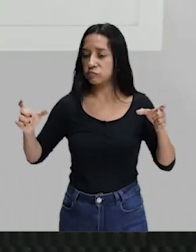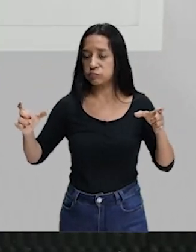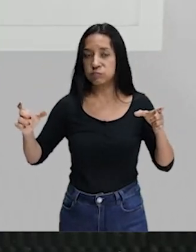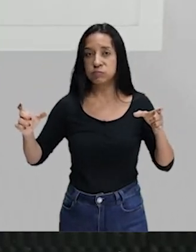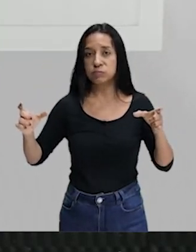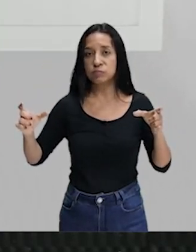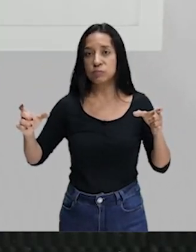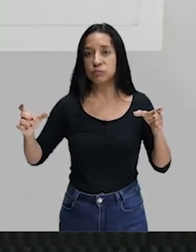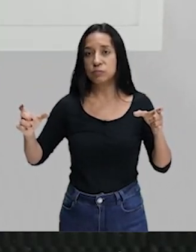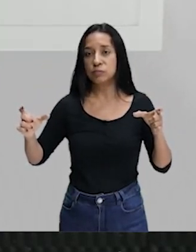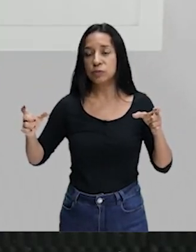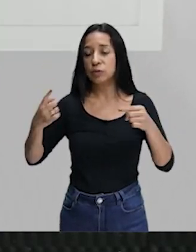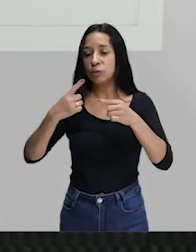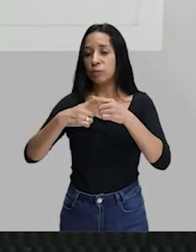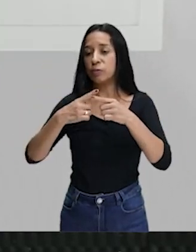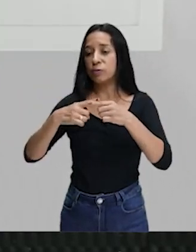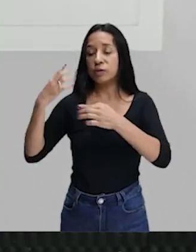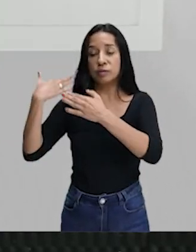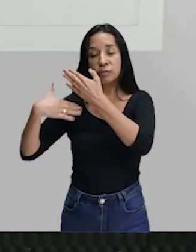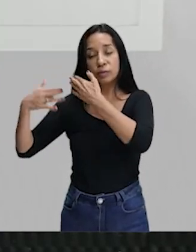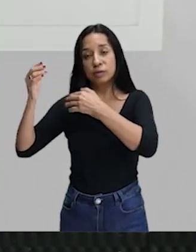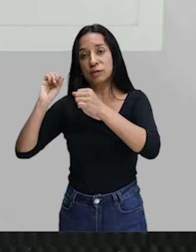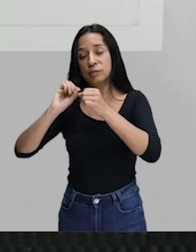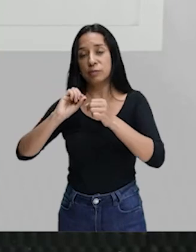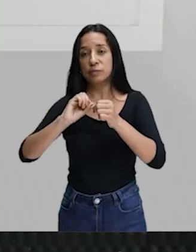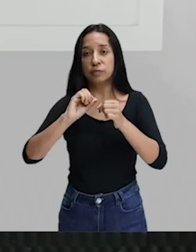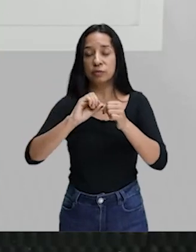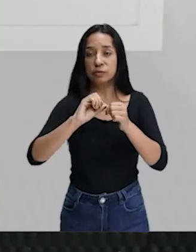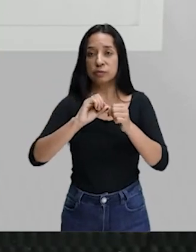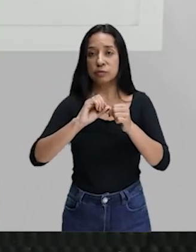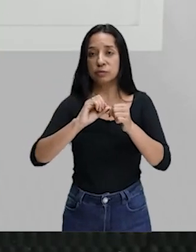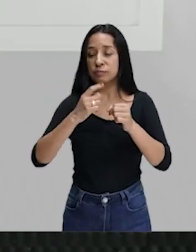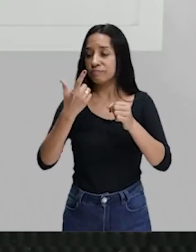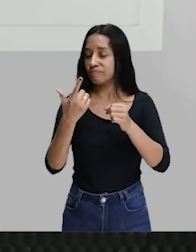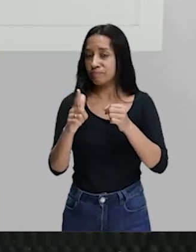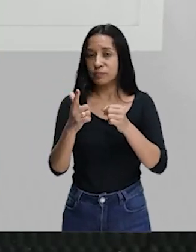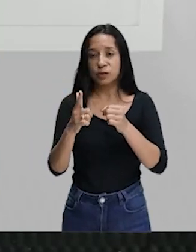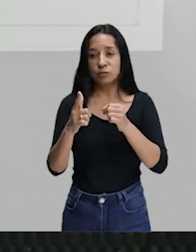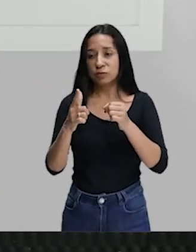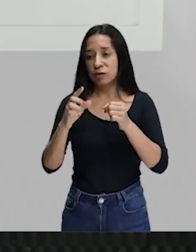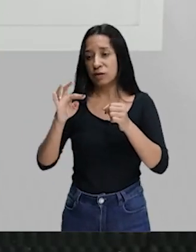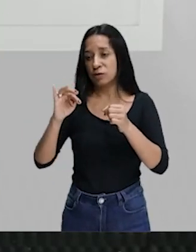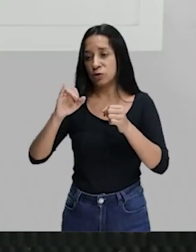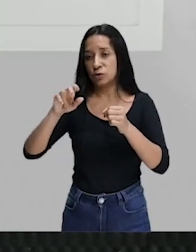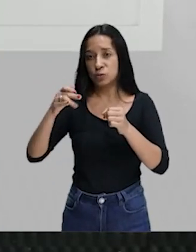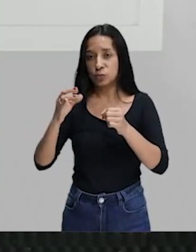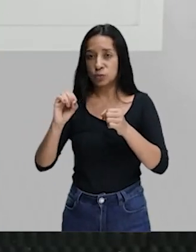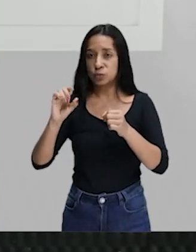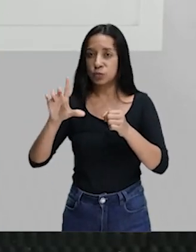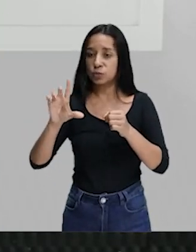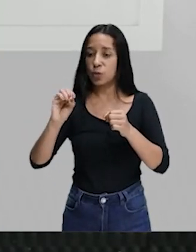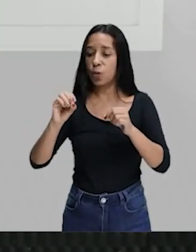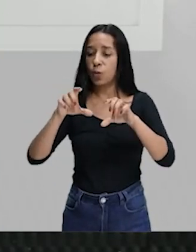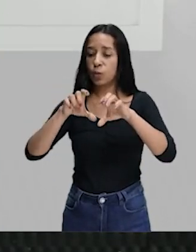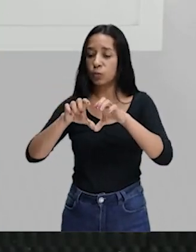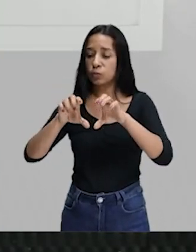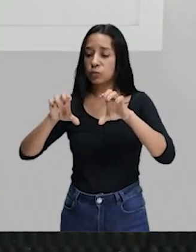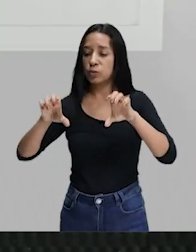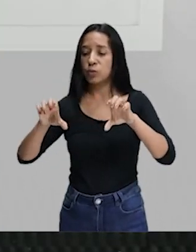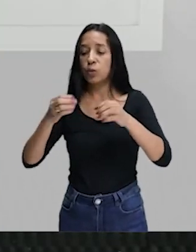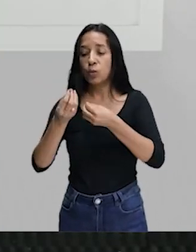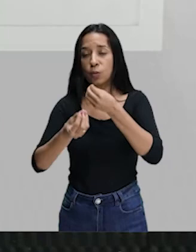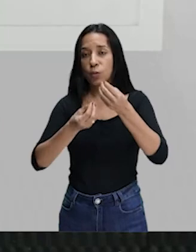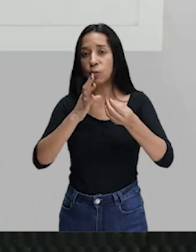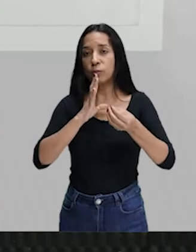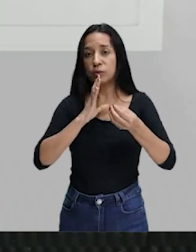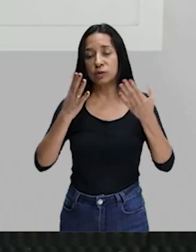são muito espessas justamente porque na época que foi feito não se tinha tijolos, né, da forma que nós conhecemos hoje. Então era feito